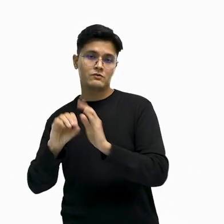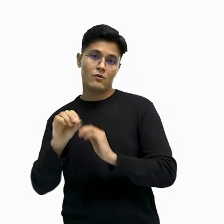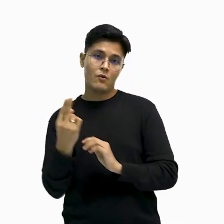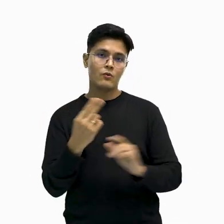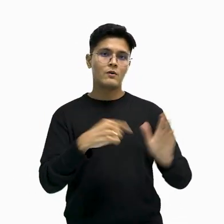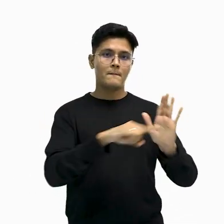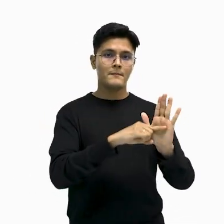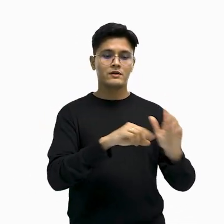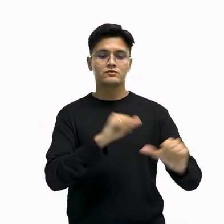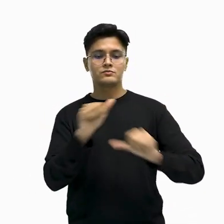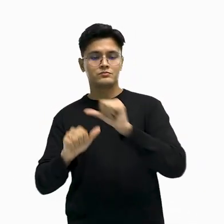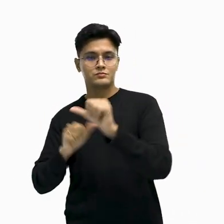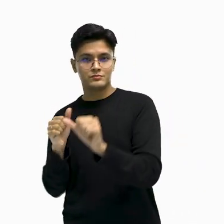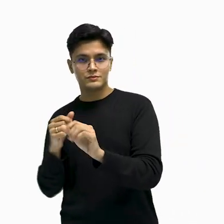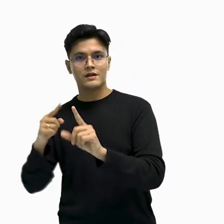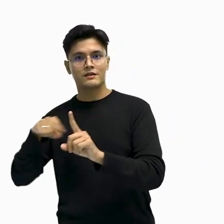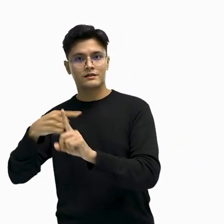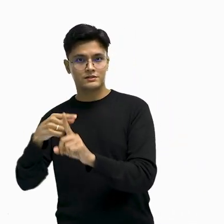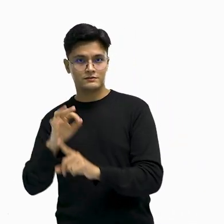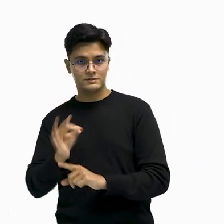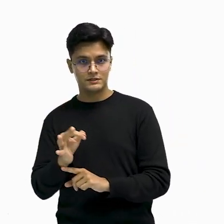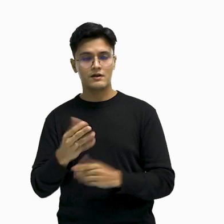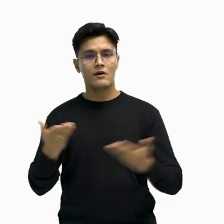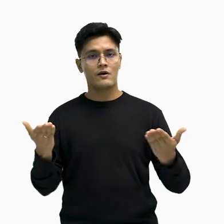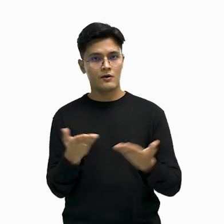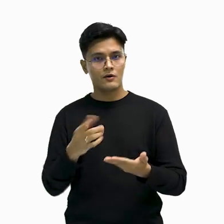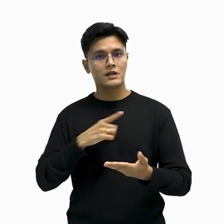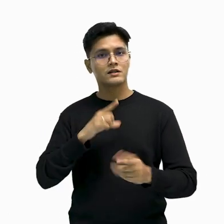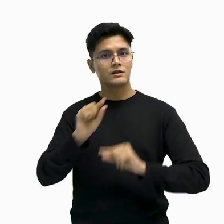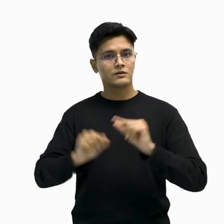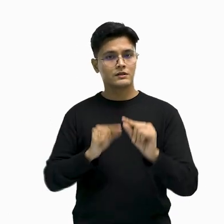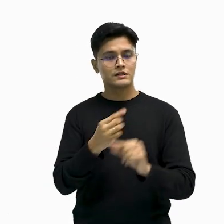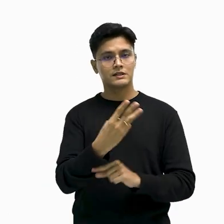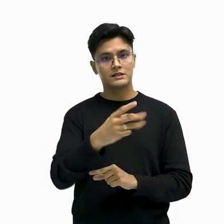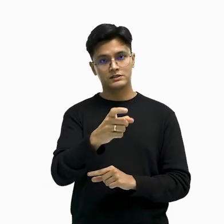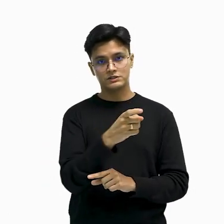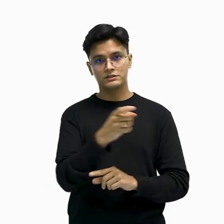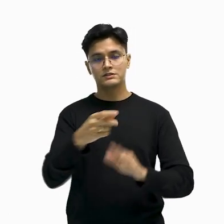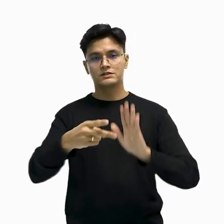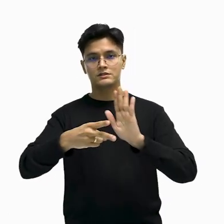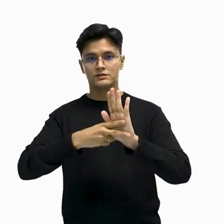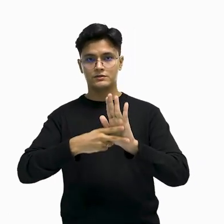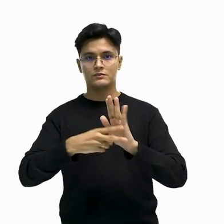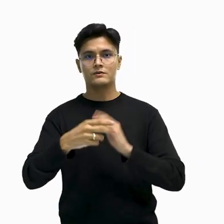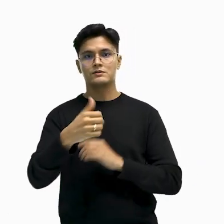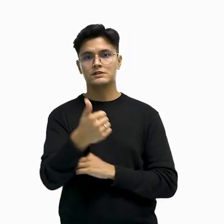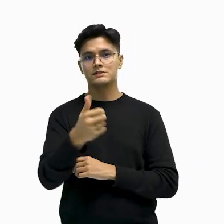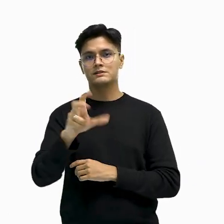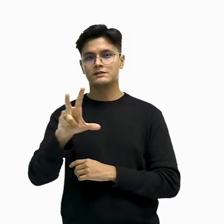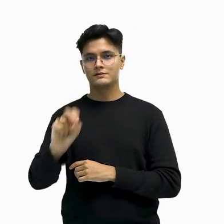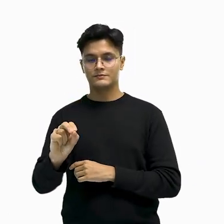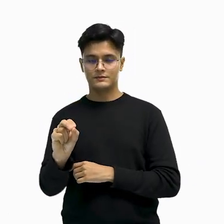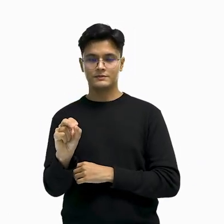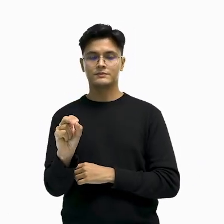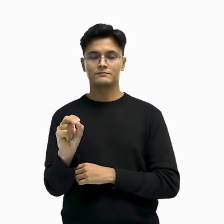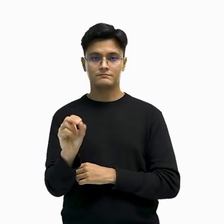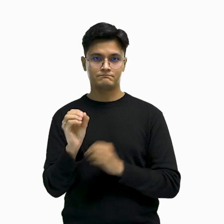membro negativo, né? Agora eu tenho 3x igual a 150